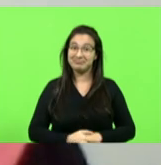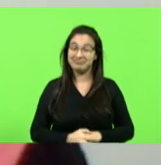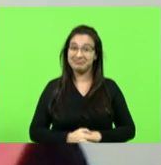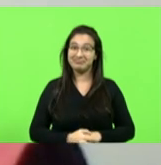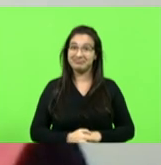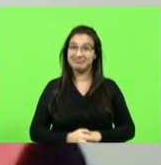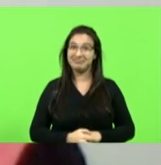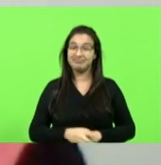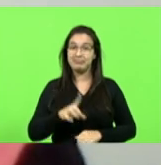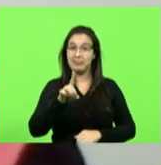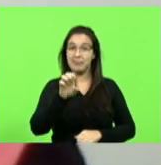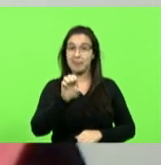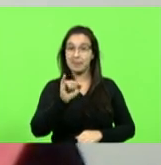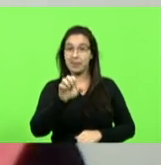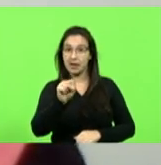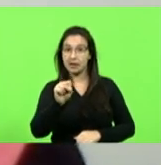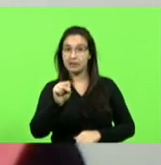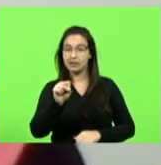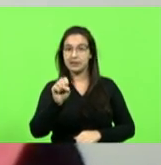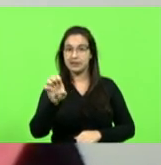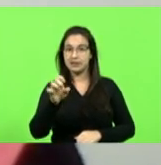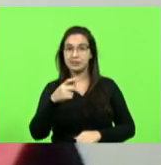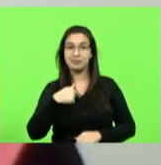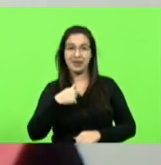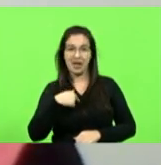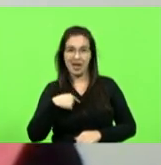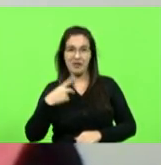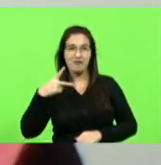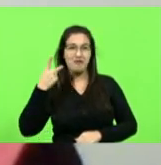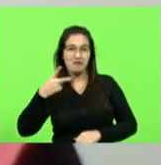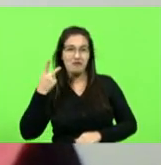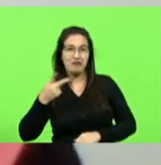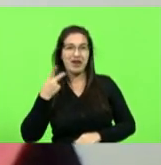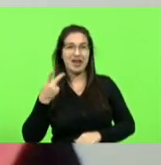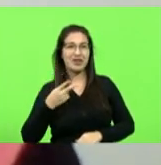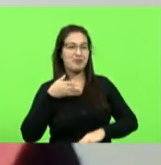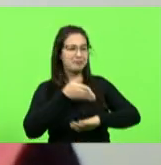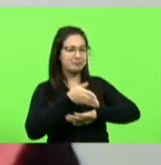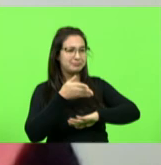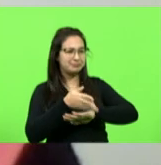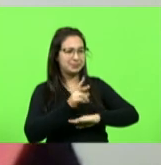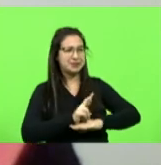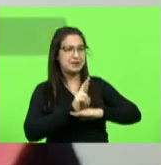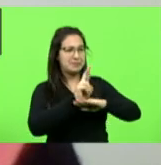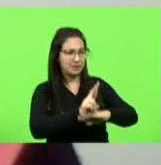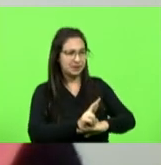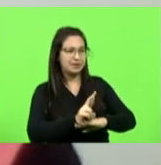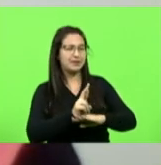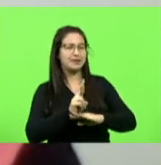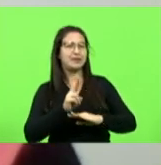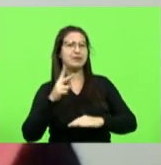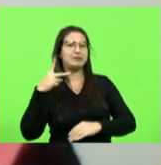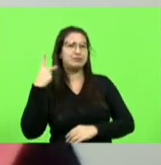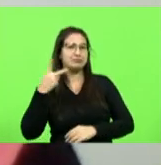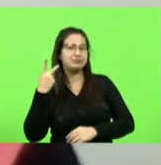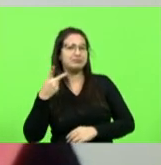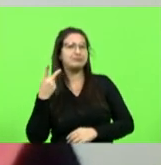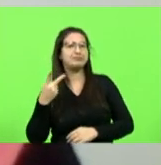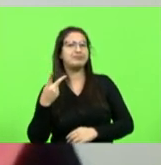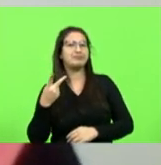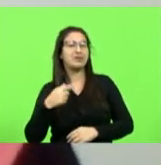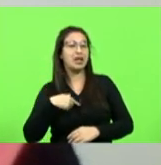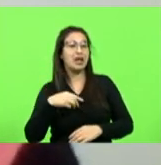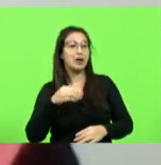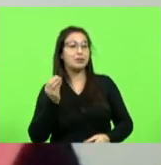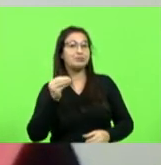Deise Schilke, sou vereadora no município de Chapecó, participo desta audiência representando a Câmara Municipal de Vereadores, sou membro do